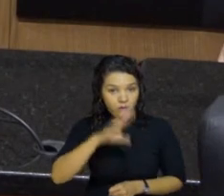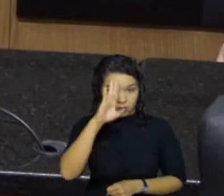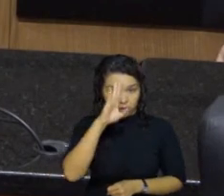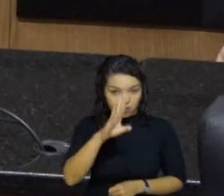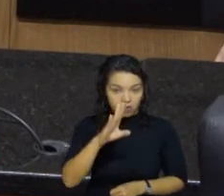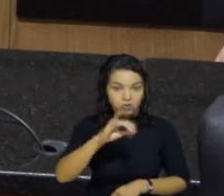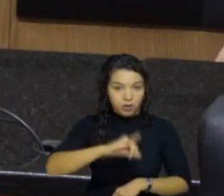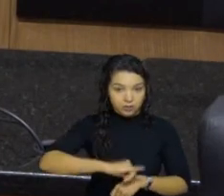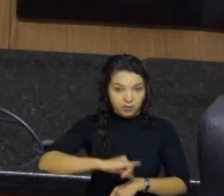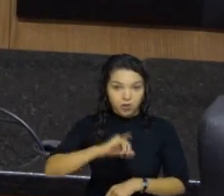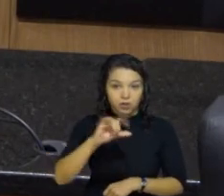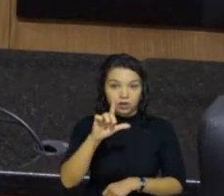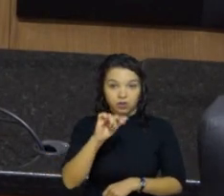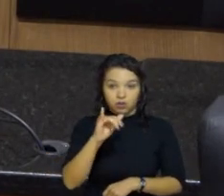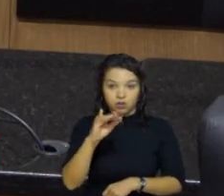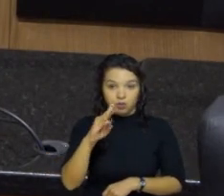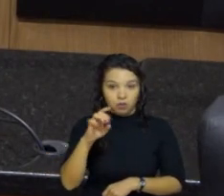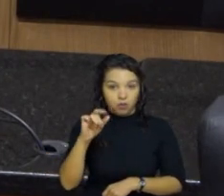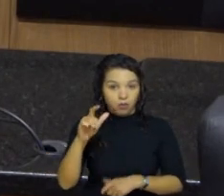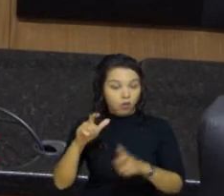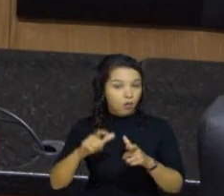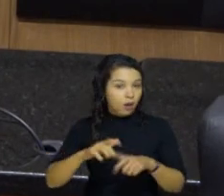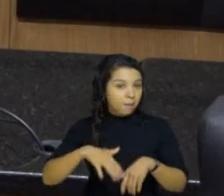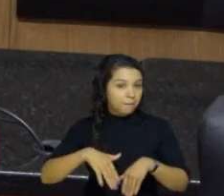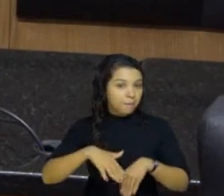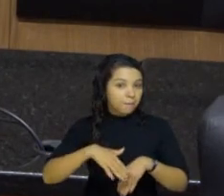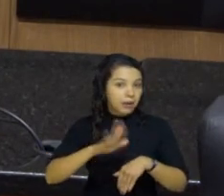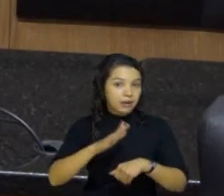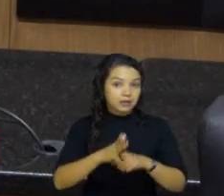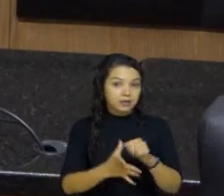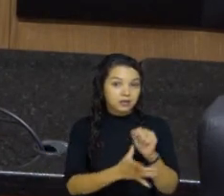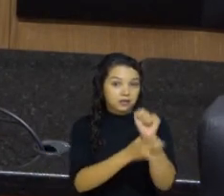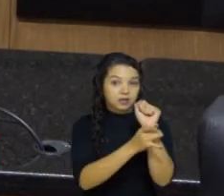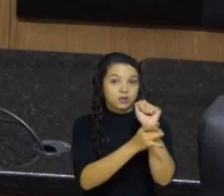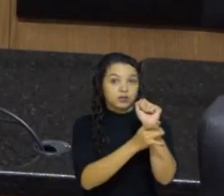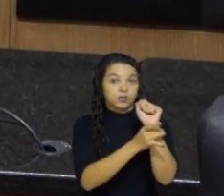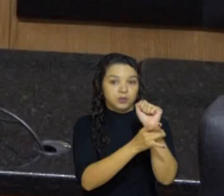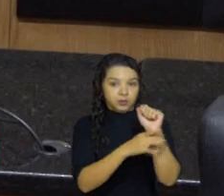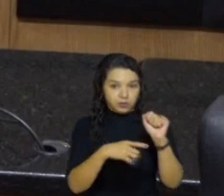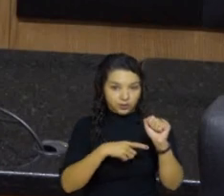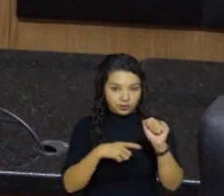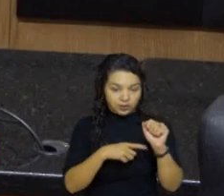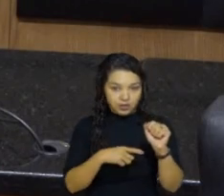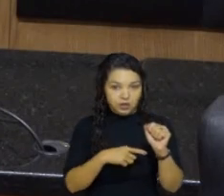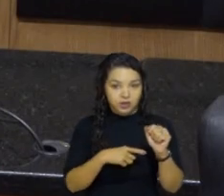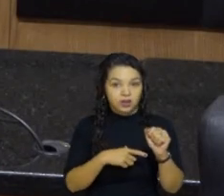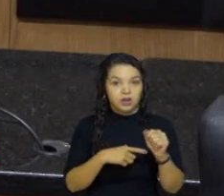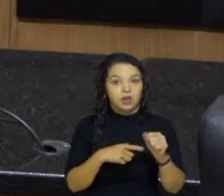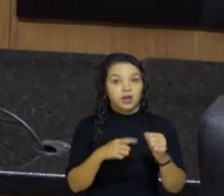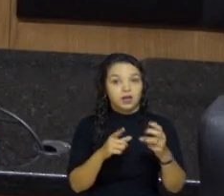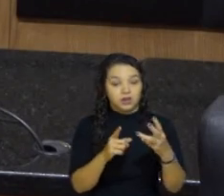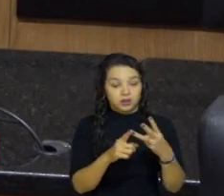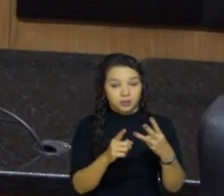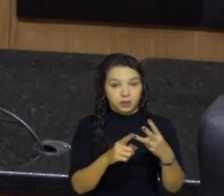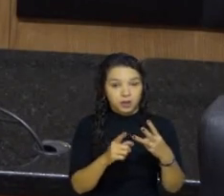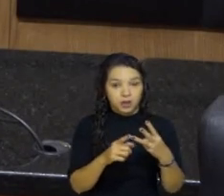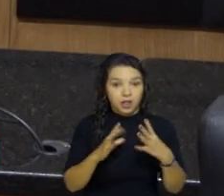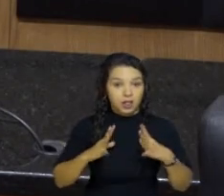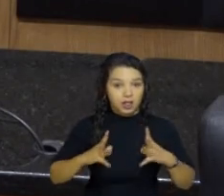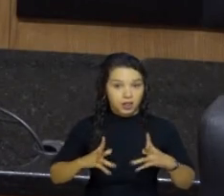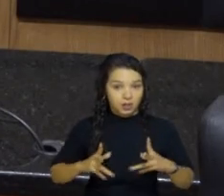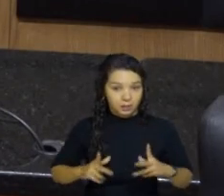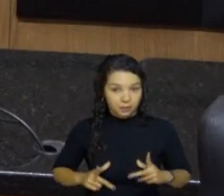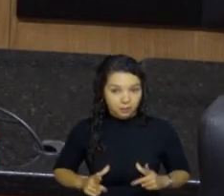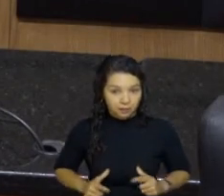Lisboa, é uma das cidades mais seguras em razão de um trabalho todo que foi feito, e também a limpeza urbana. E esse trabalho